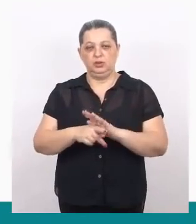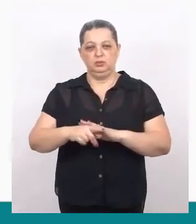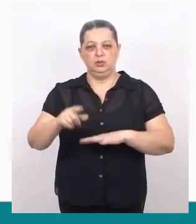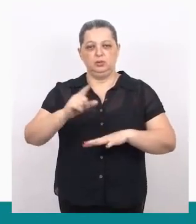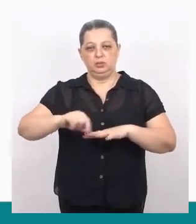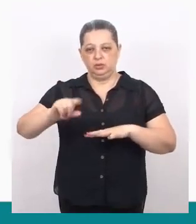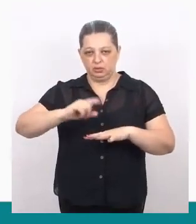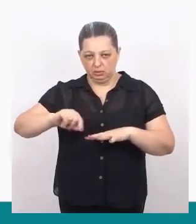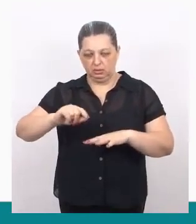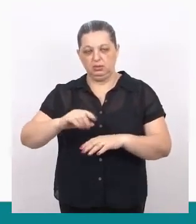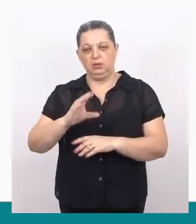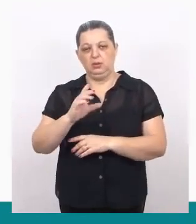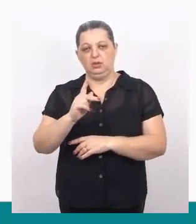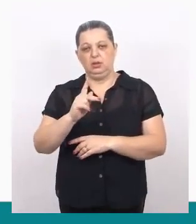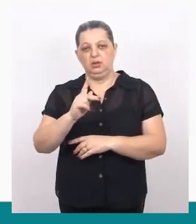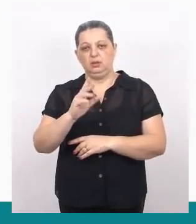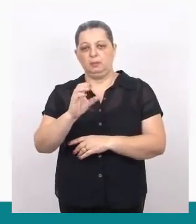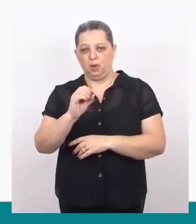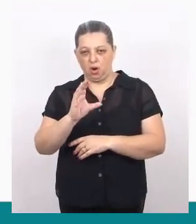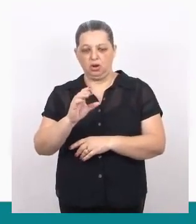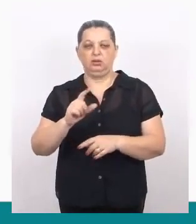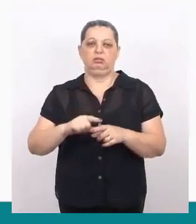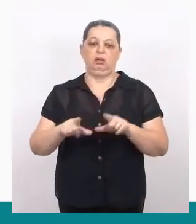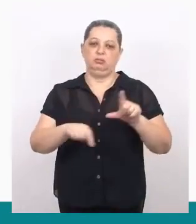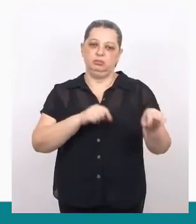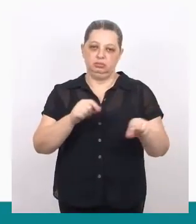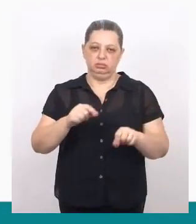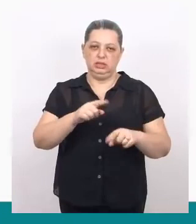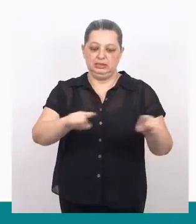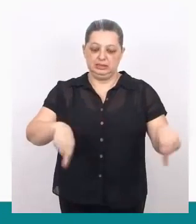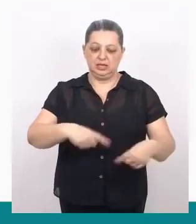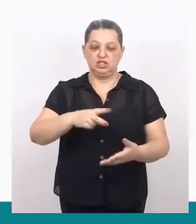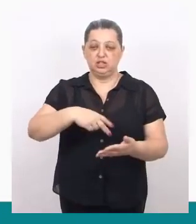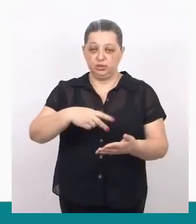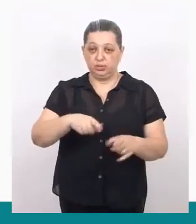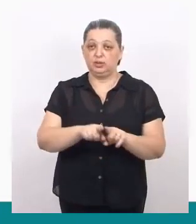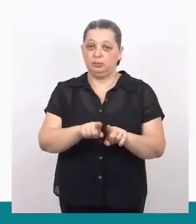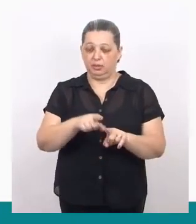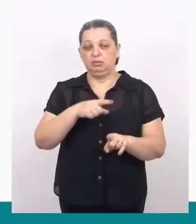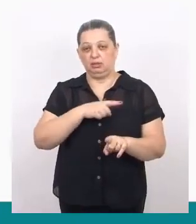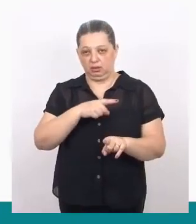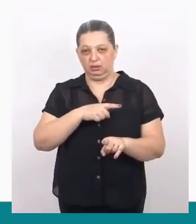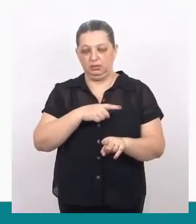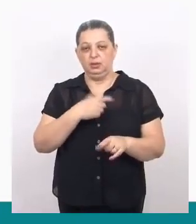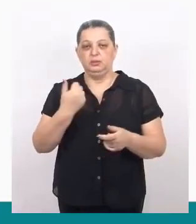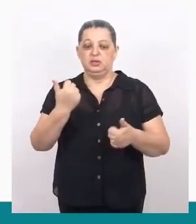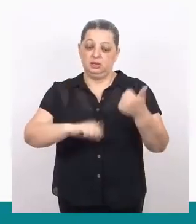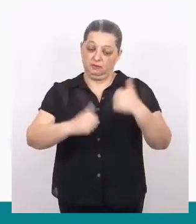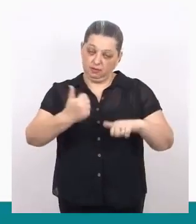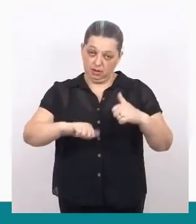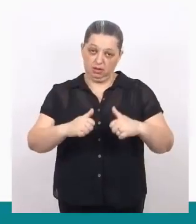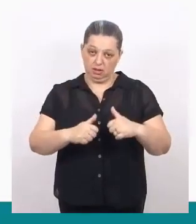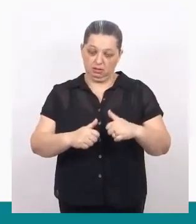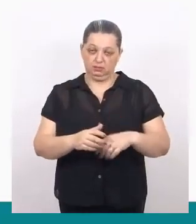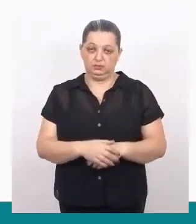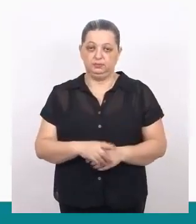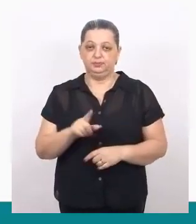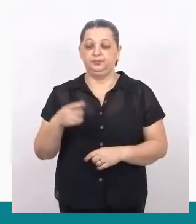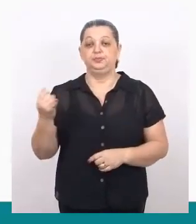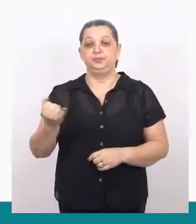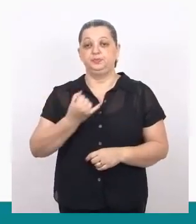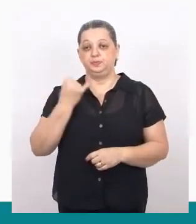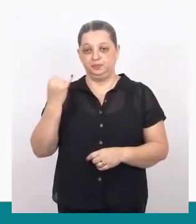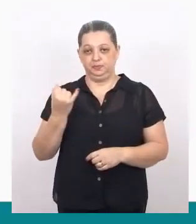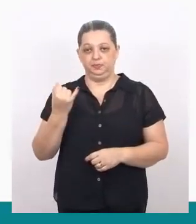o POC tem o processo seletivo, sala de leitura também tem quesitos a serem avaliados, então é bastante importante que vocês